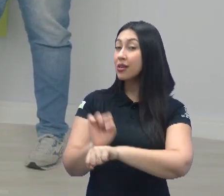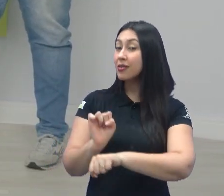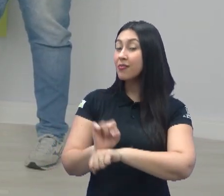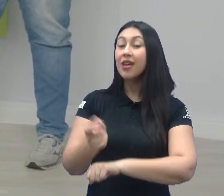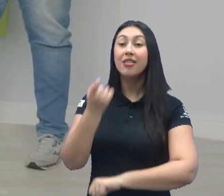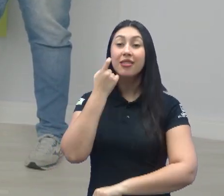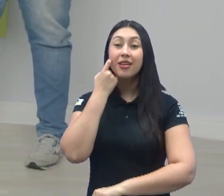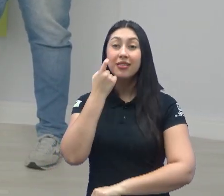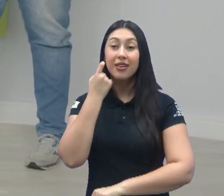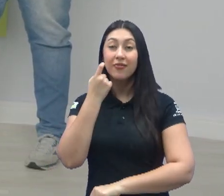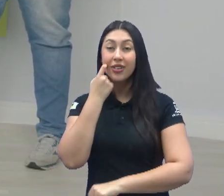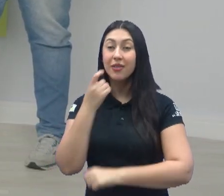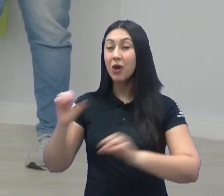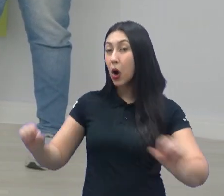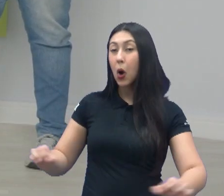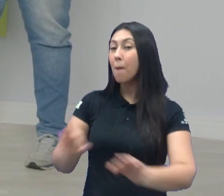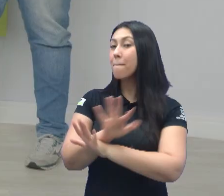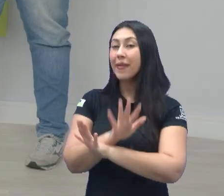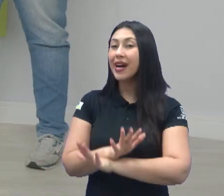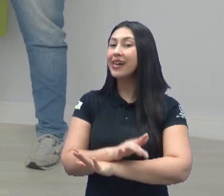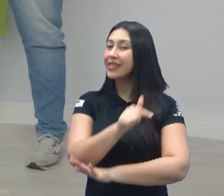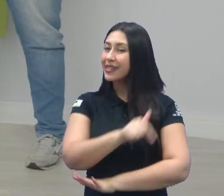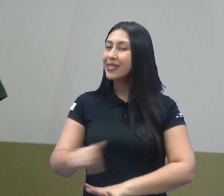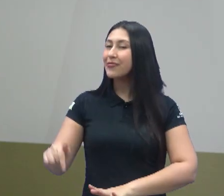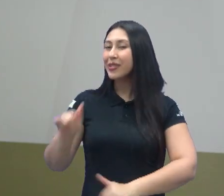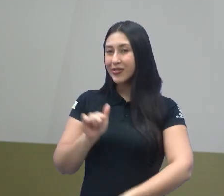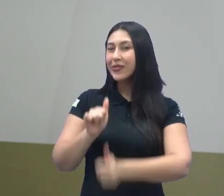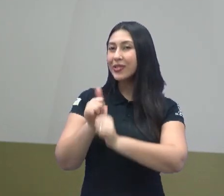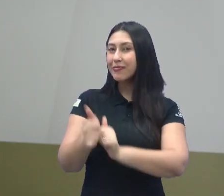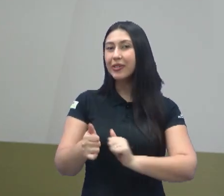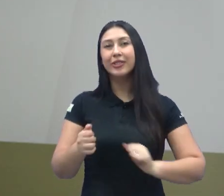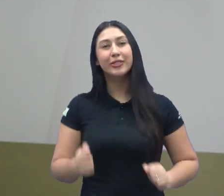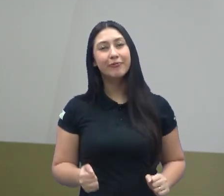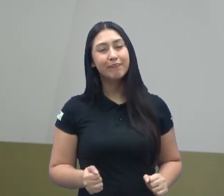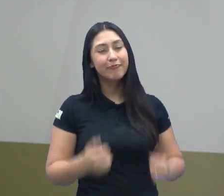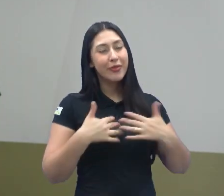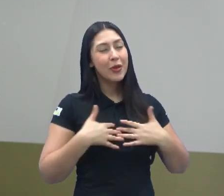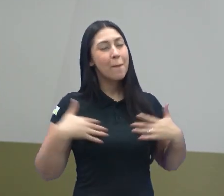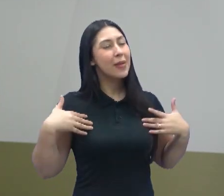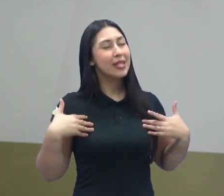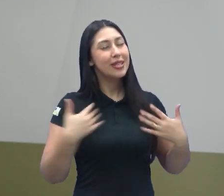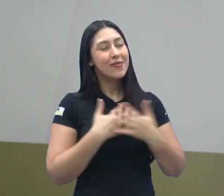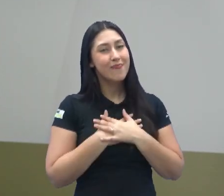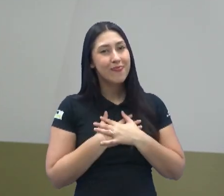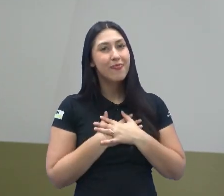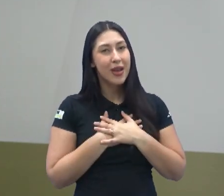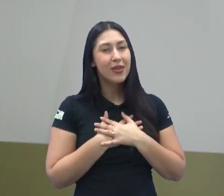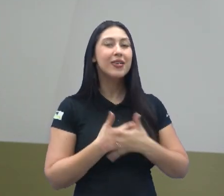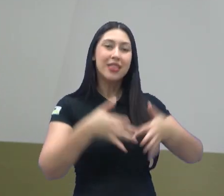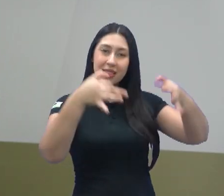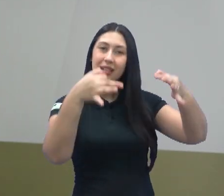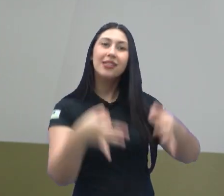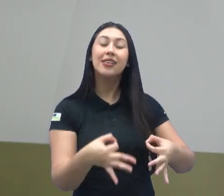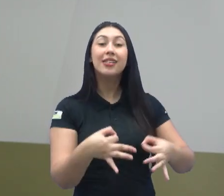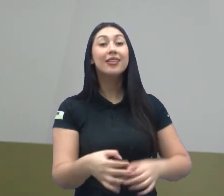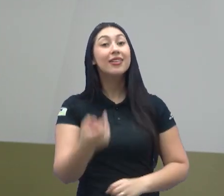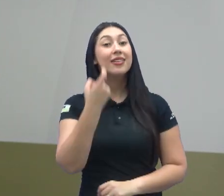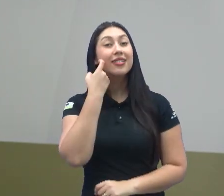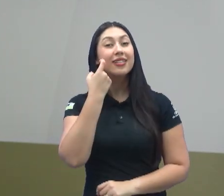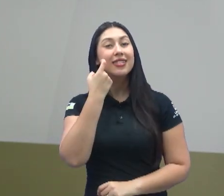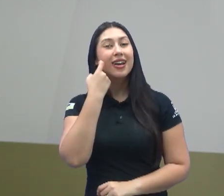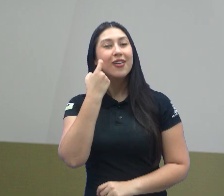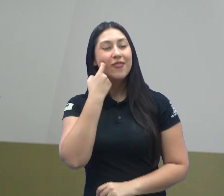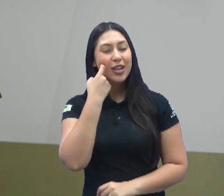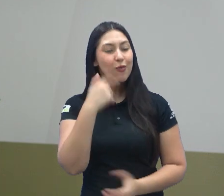sexta-feira pra gente fechar a semana com muito esporte da nossa cidade. Vieira, prazer foi todo meu. Com certeza, sexta-feira estarei